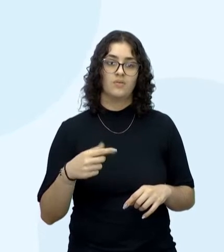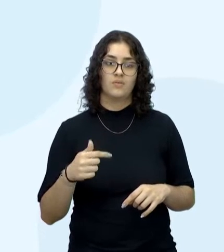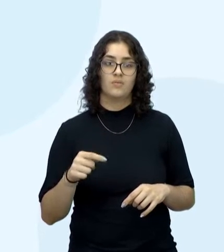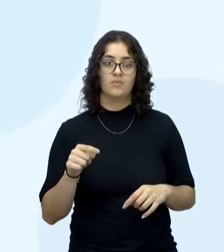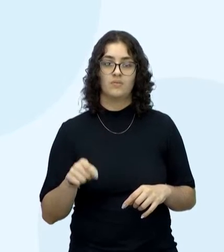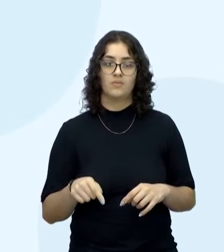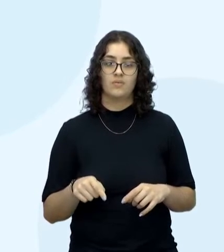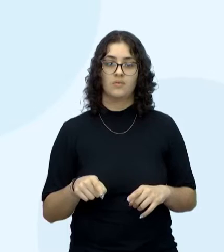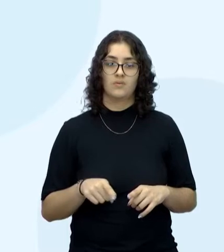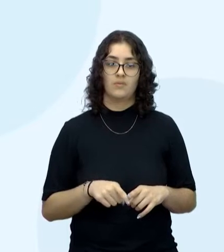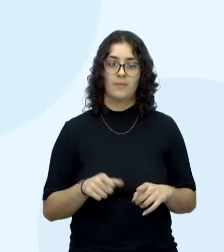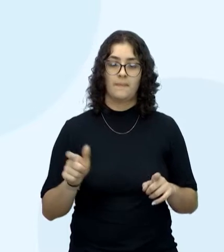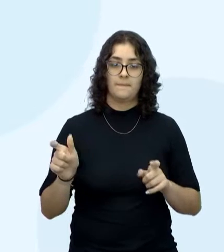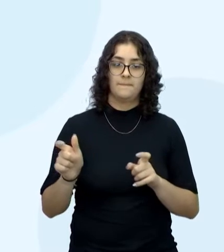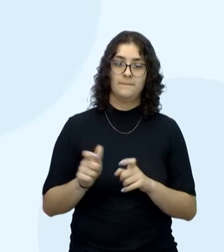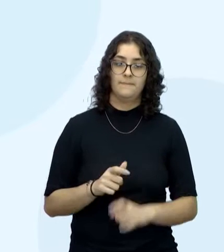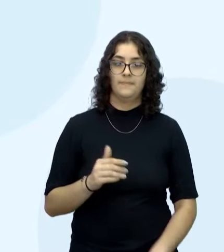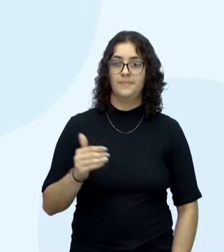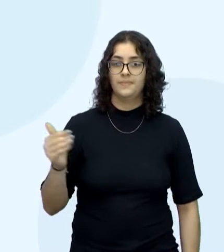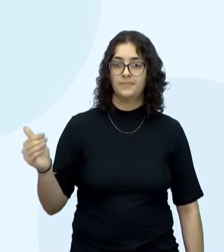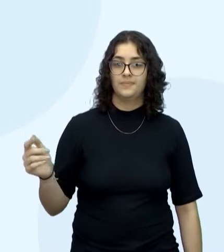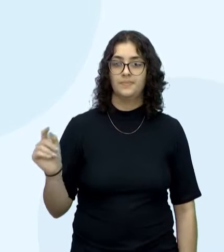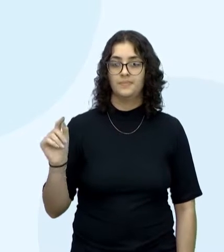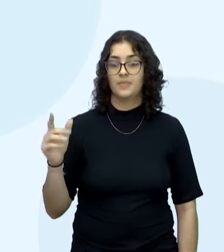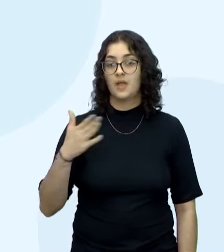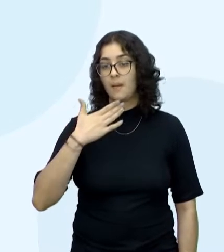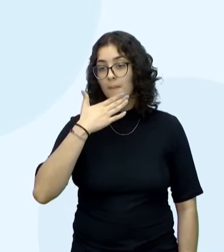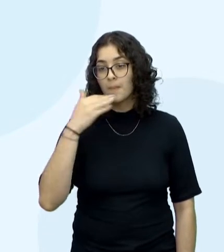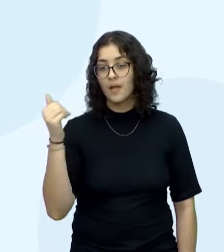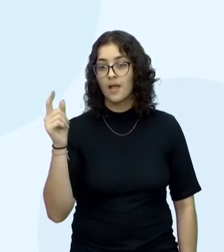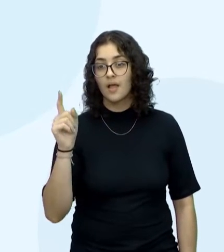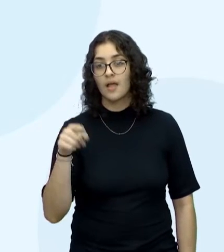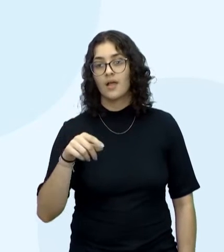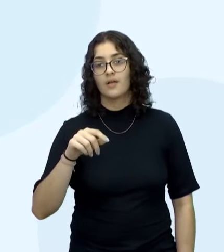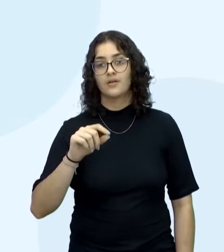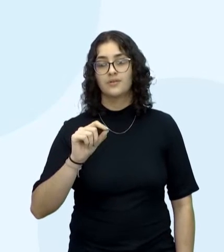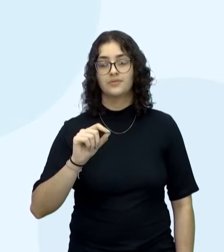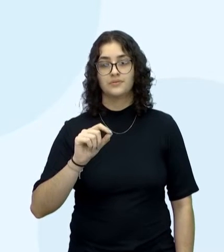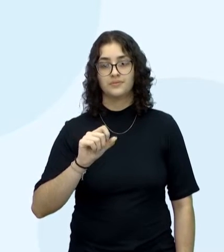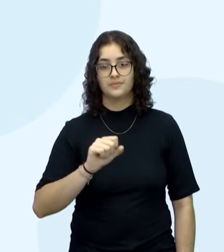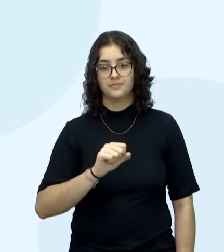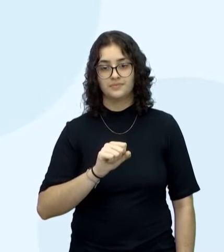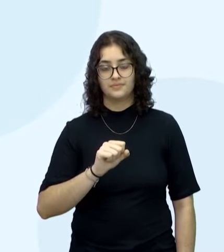47,4%. E melhorzinho aqui na fita é a região sudeste, com